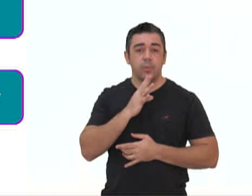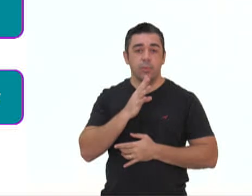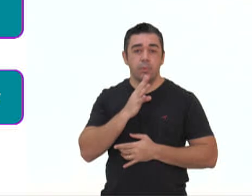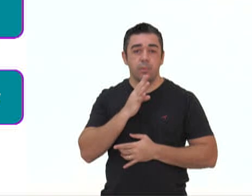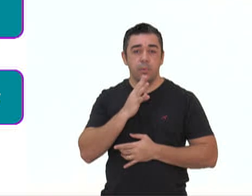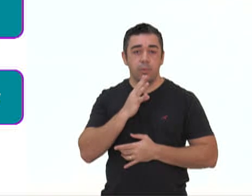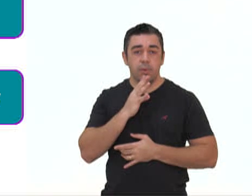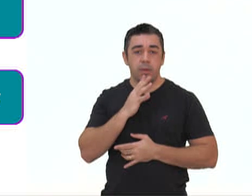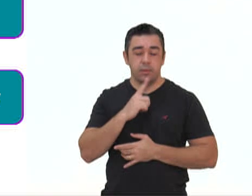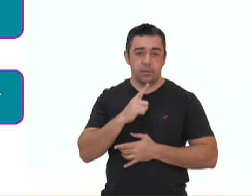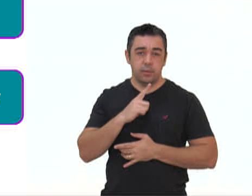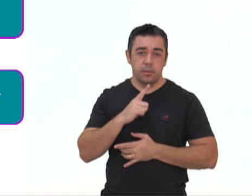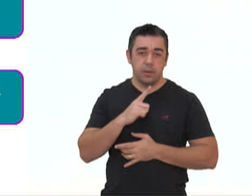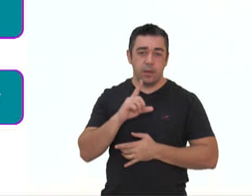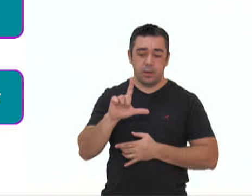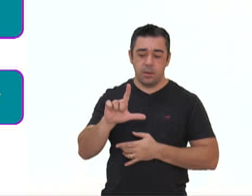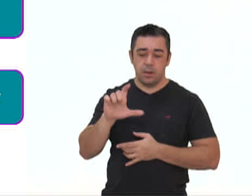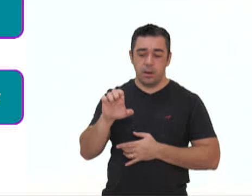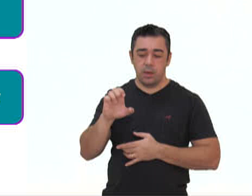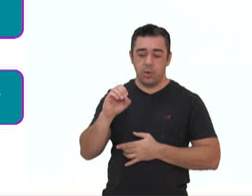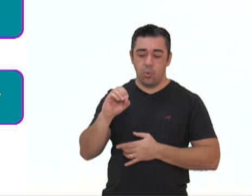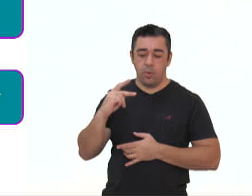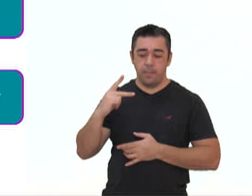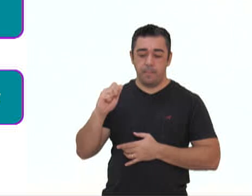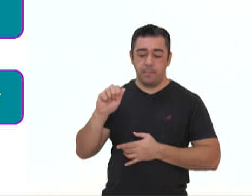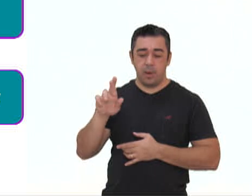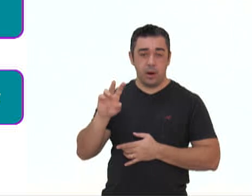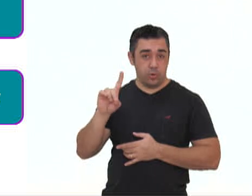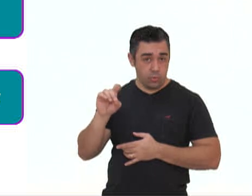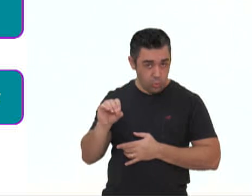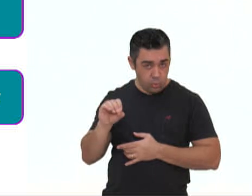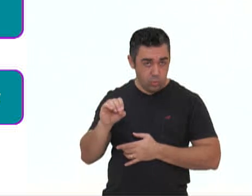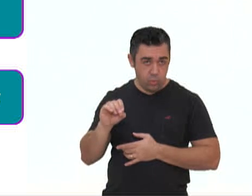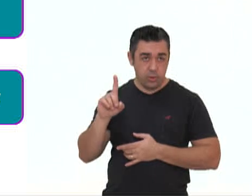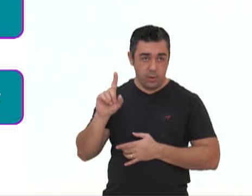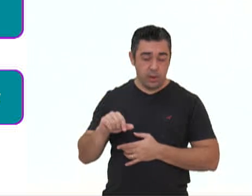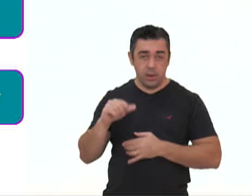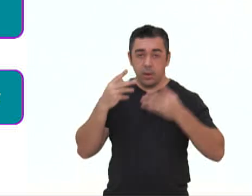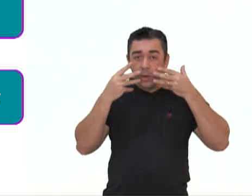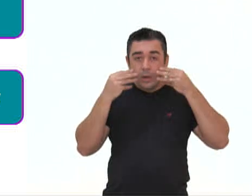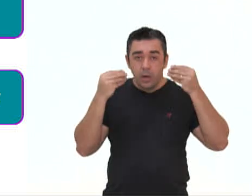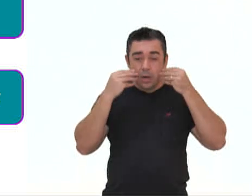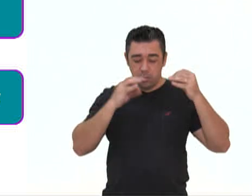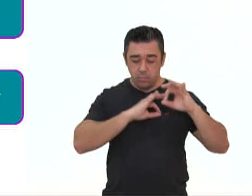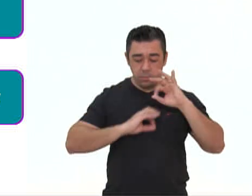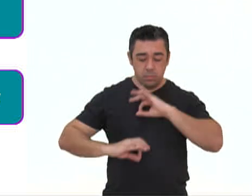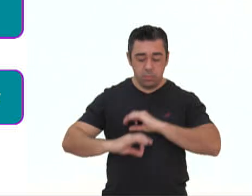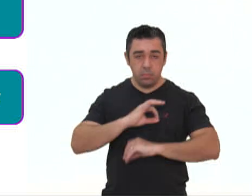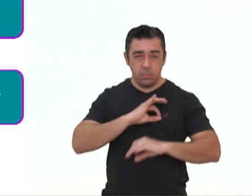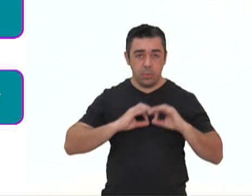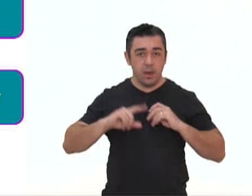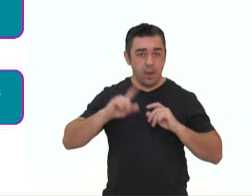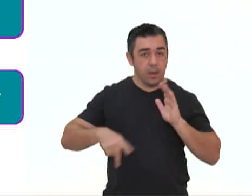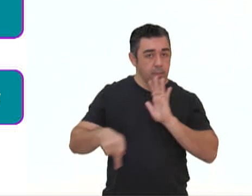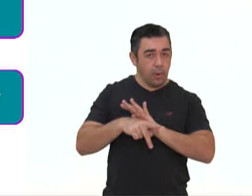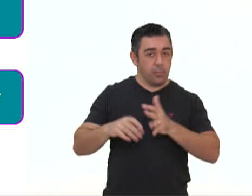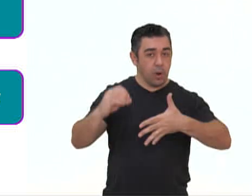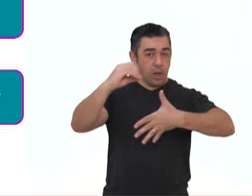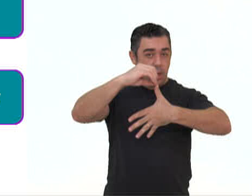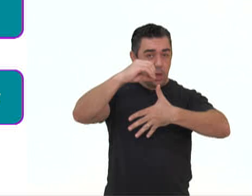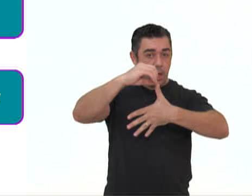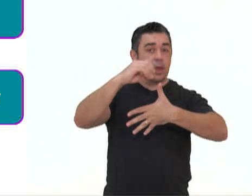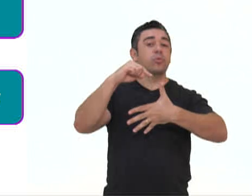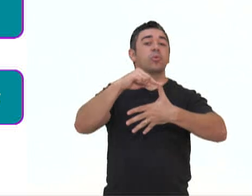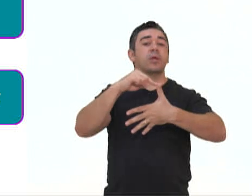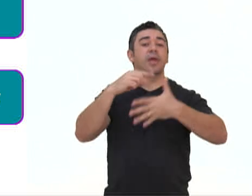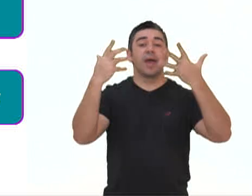tá em inglês, mas não faz mal, eu vou falando junto com vocês. Então, o leopardo, ele está aqui dentro do reino Animalia, o reino dos animais, certo?